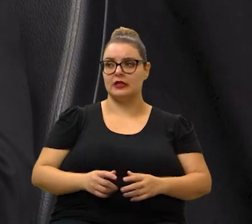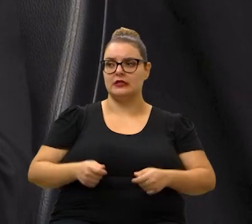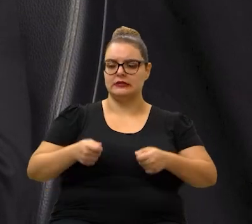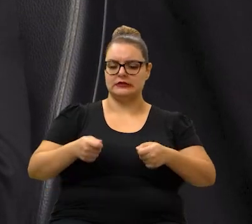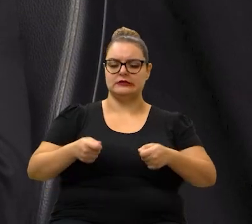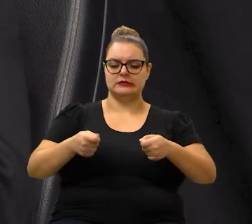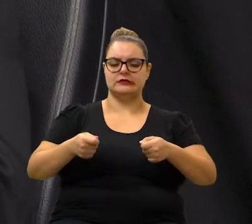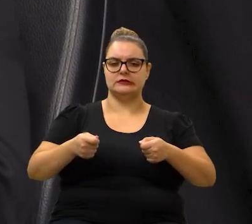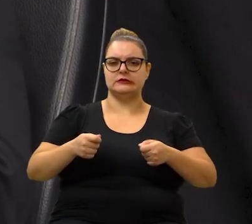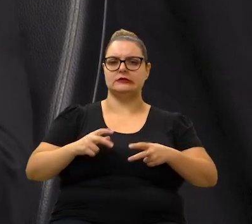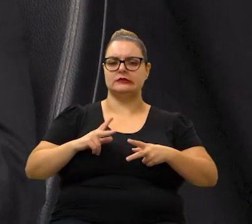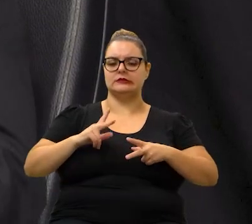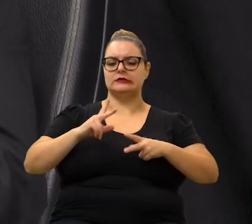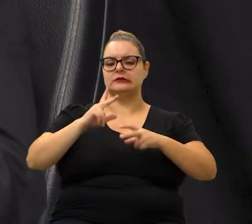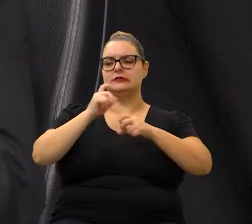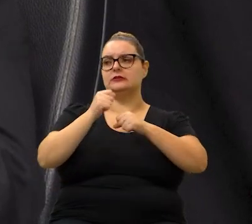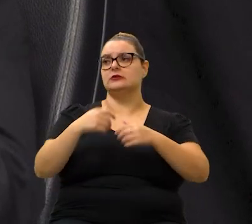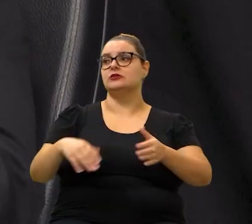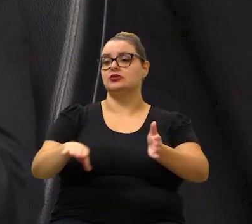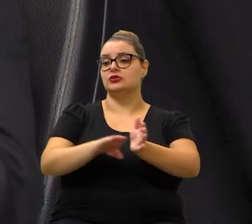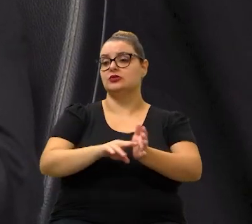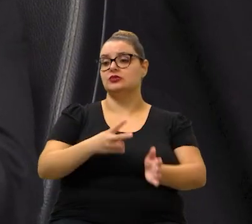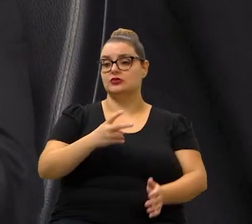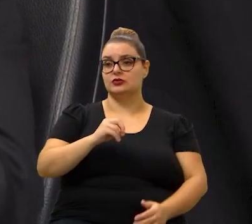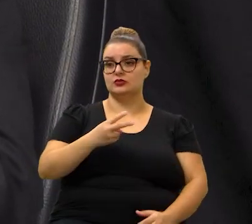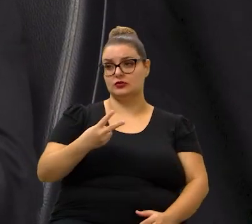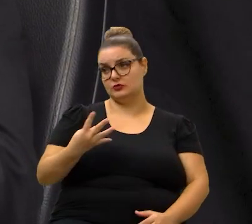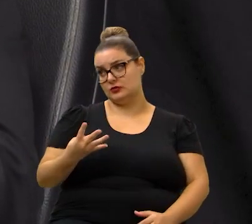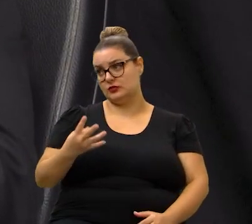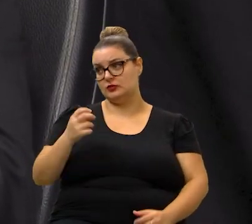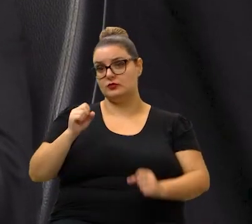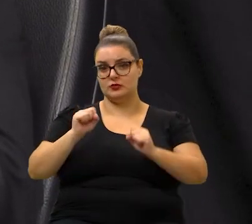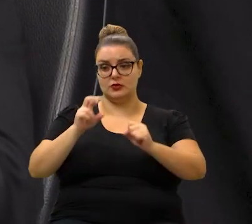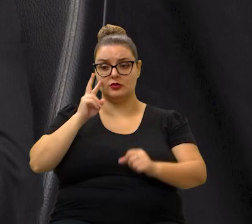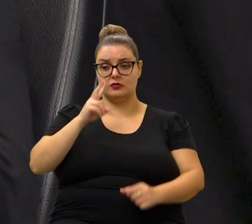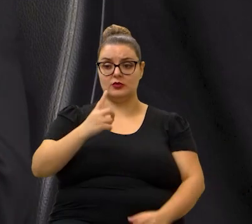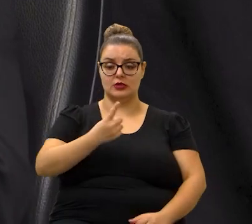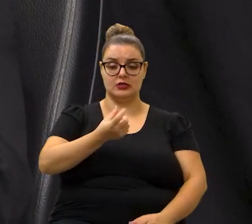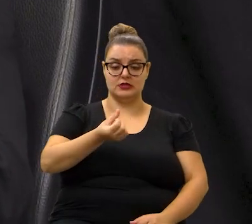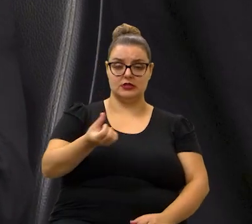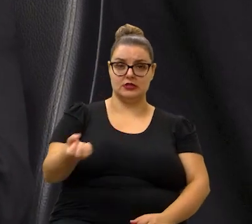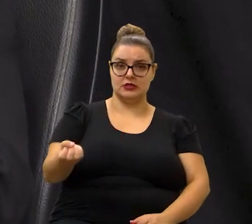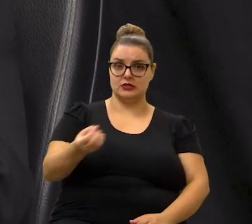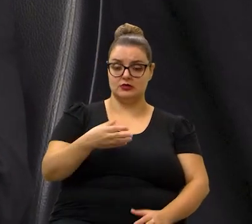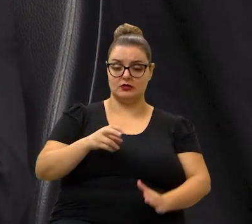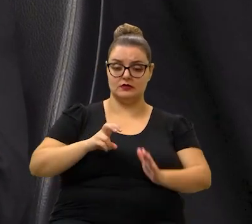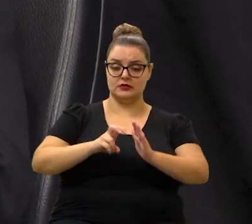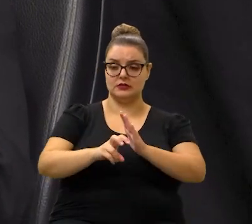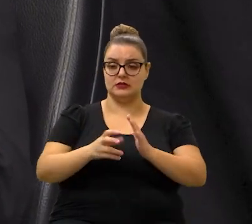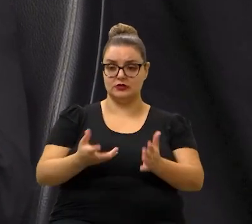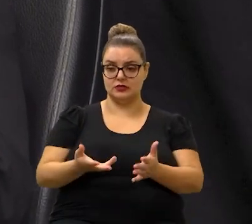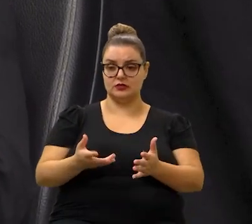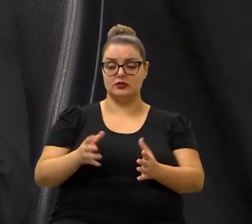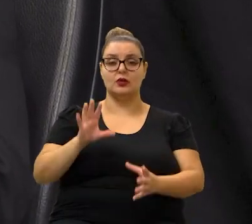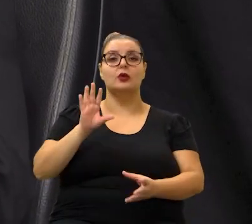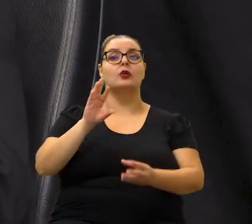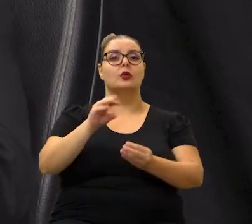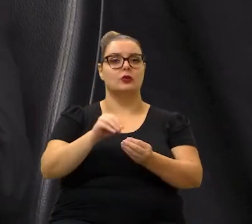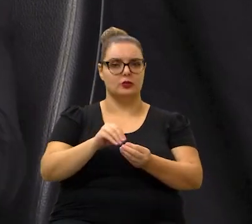Mas hoje nós chegamos hoje no ano de 2024 podemos ver 16 novas creches